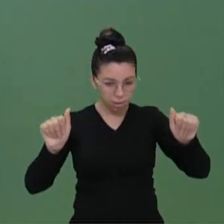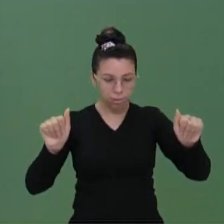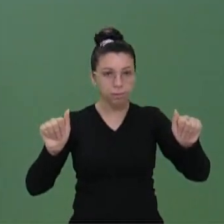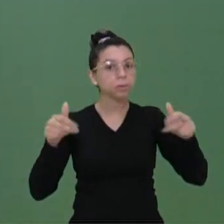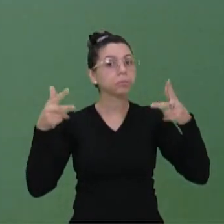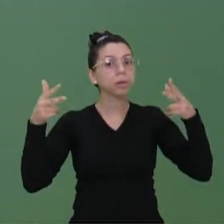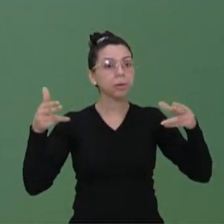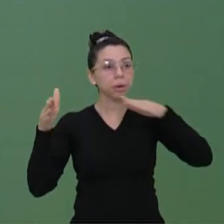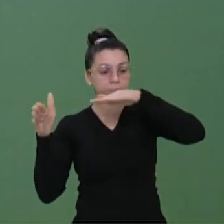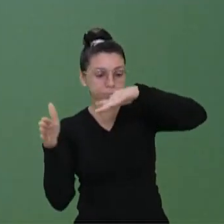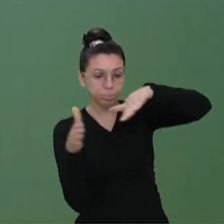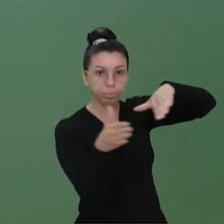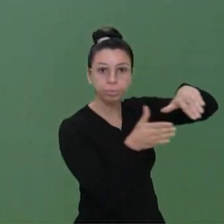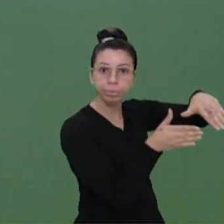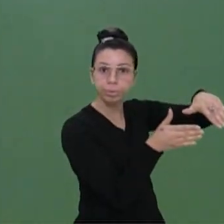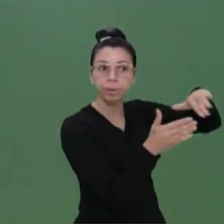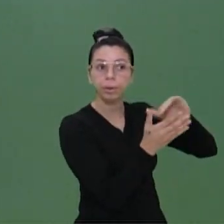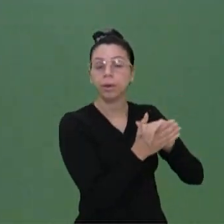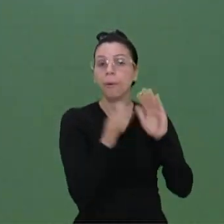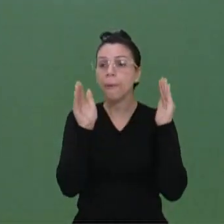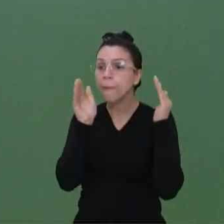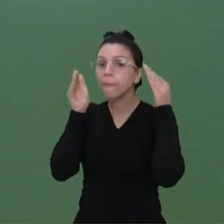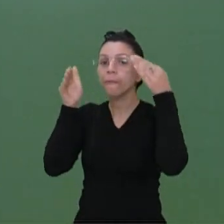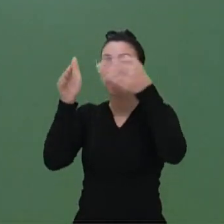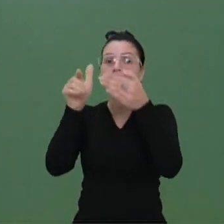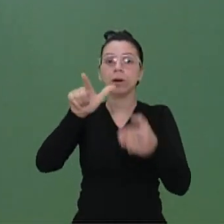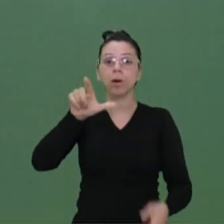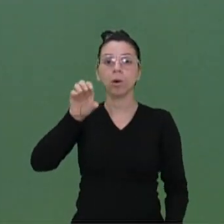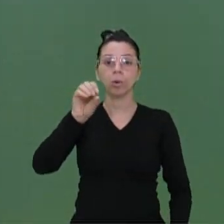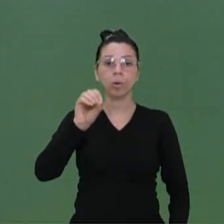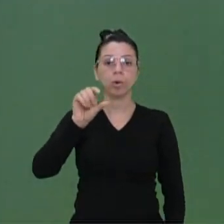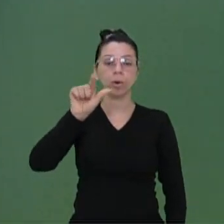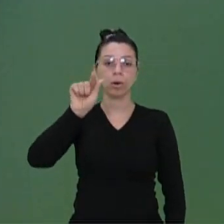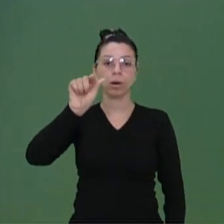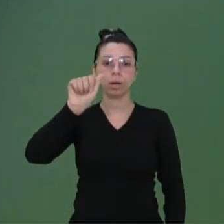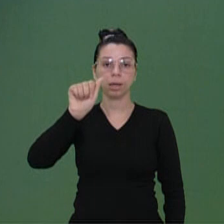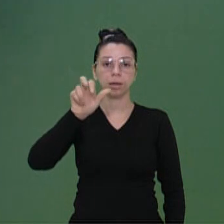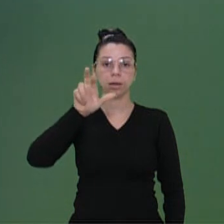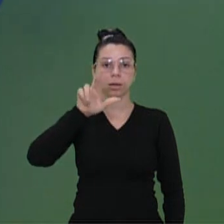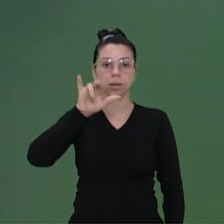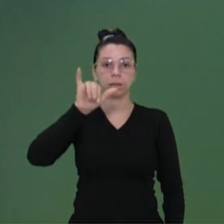que estão na mesma base e trabalha com os logaritmandos, ou seja, pega o B